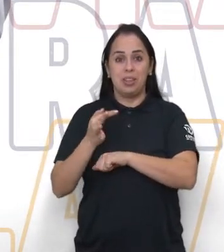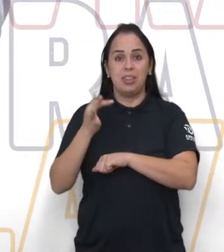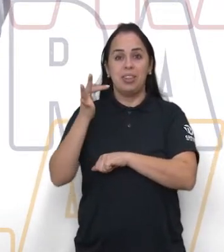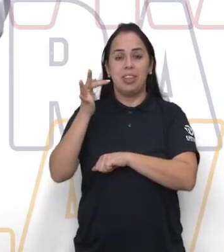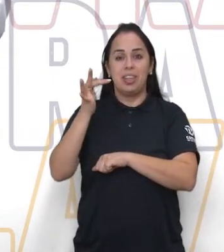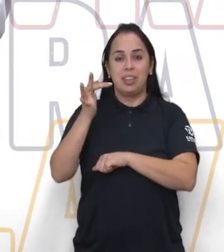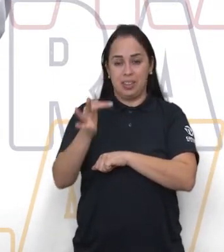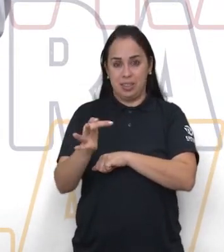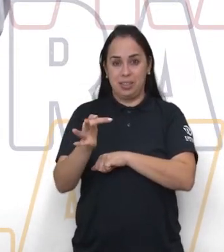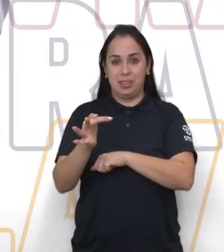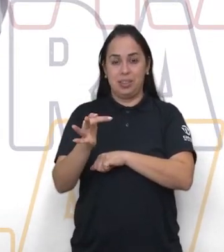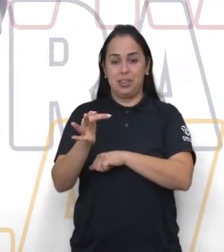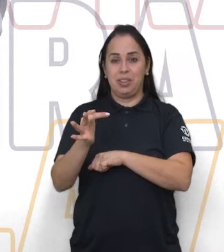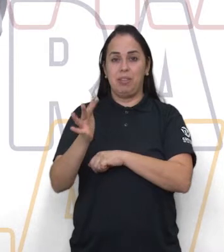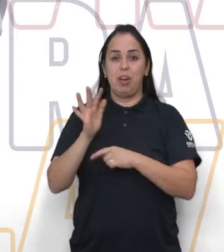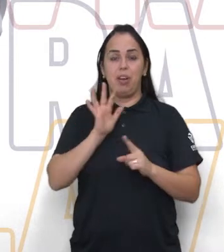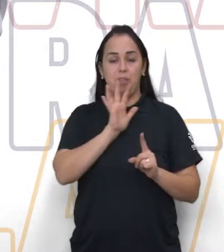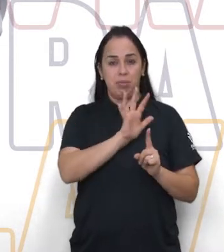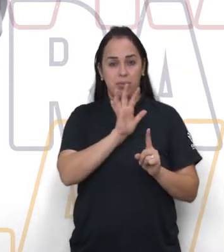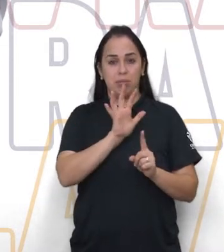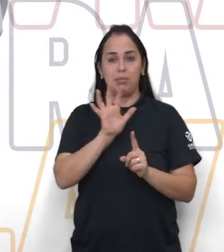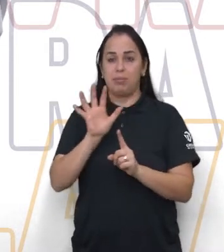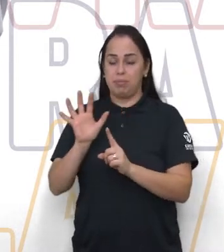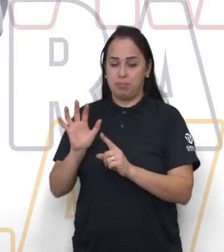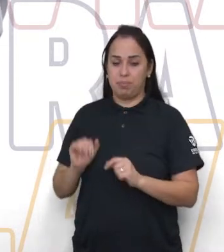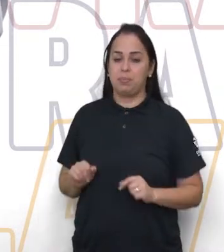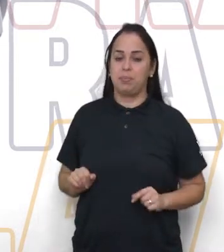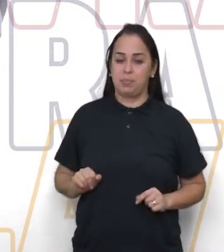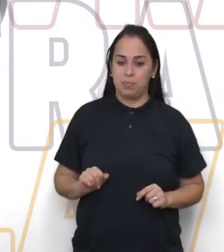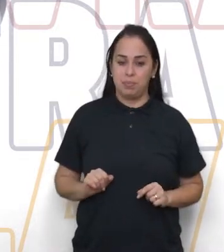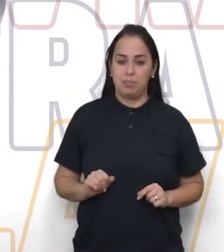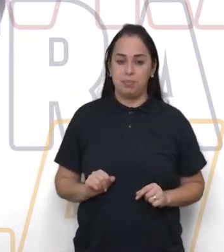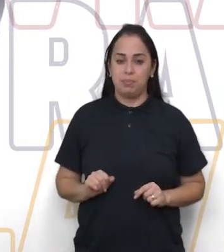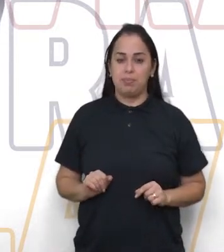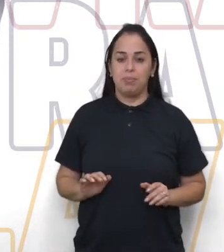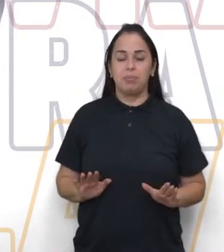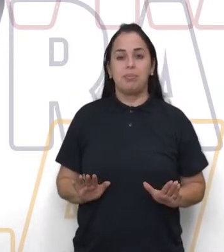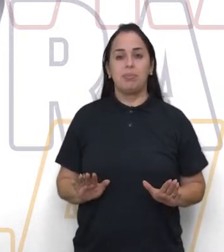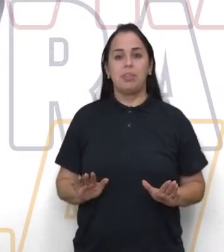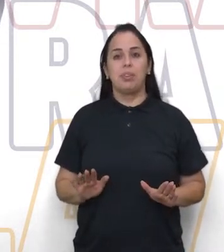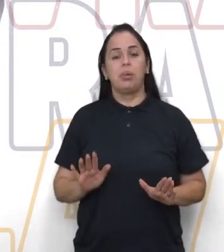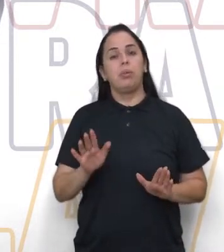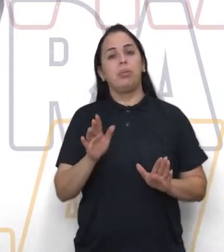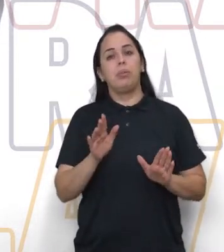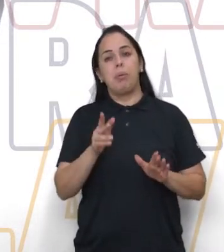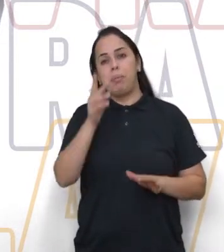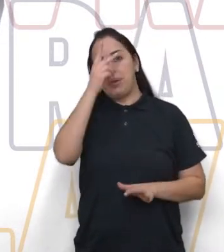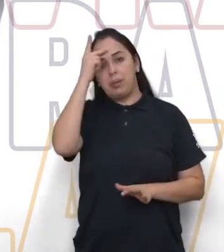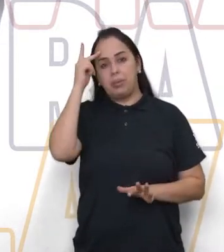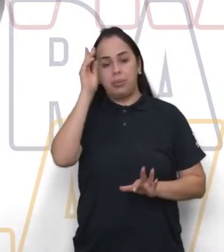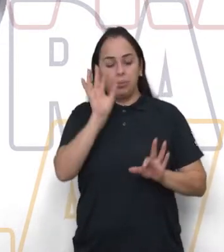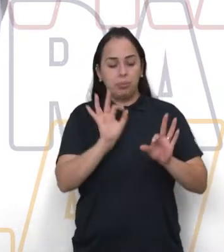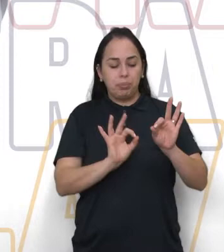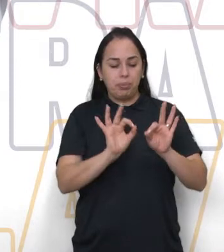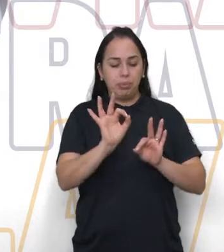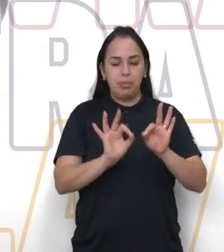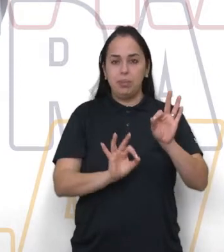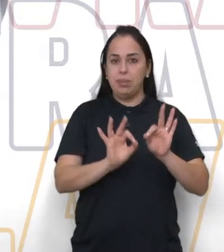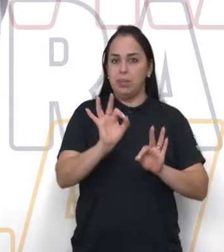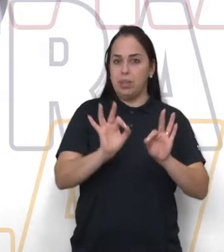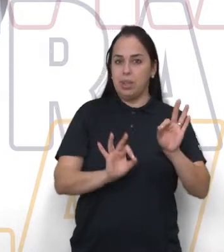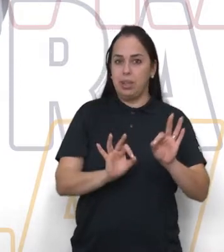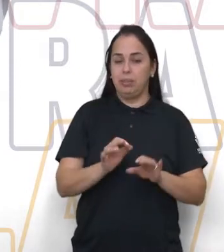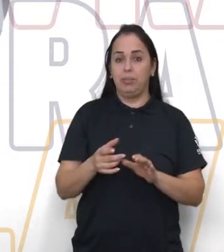serão as profissões elas vão interferir diretamente nas profissões então um programador né gente